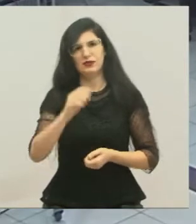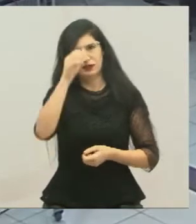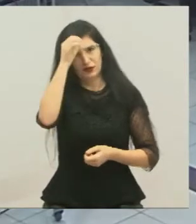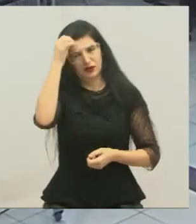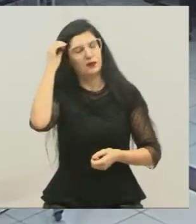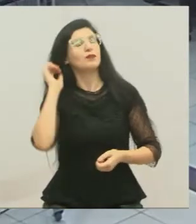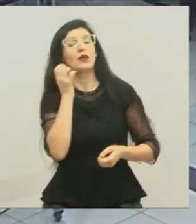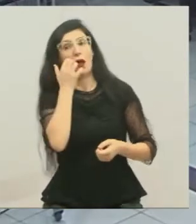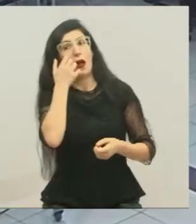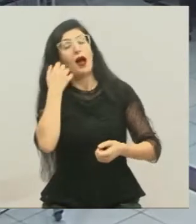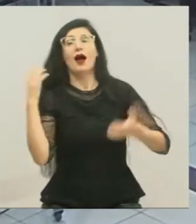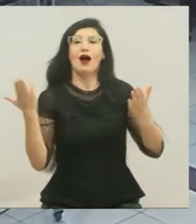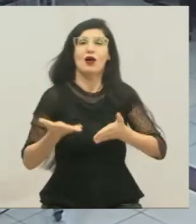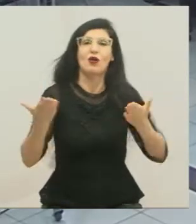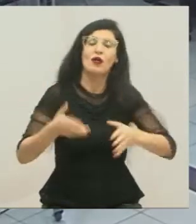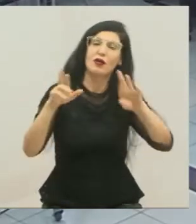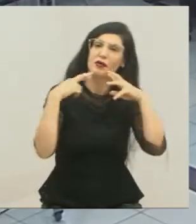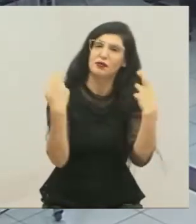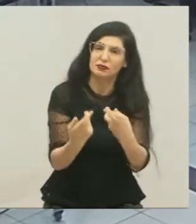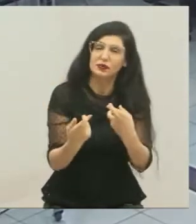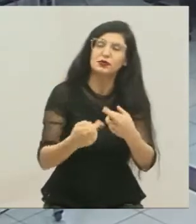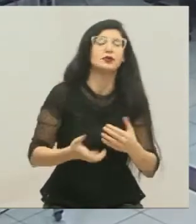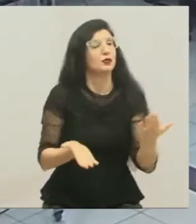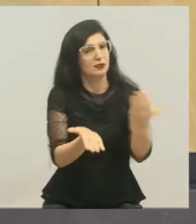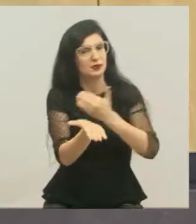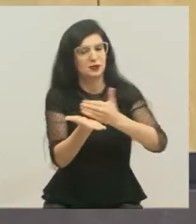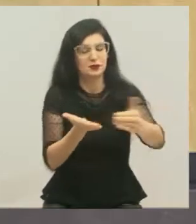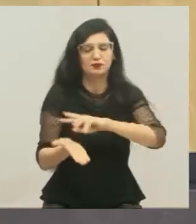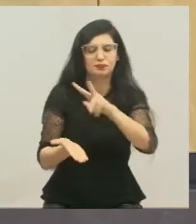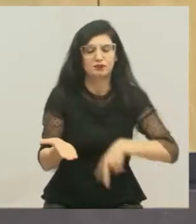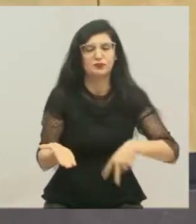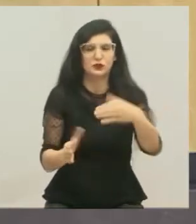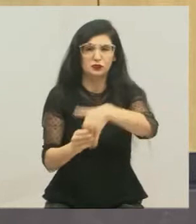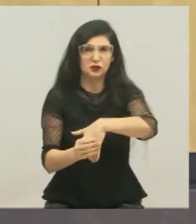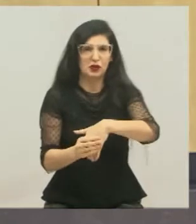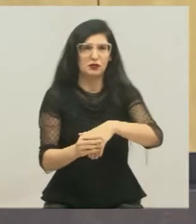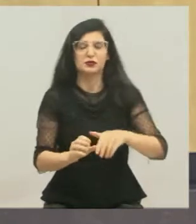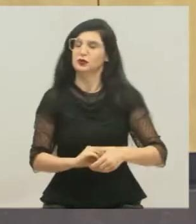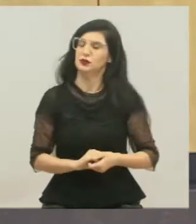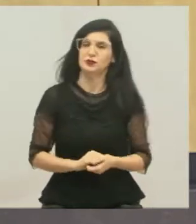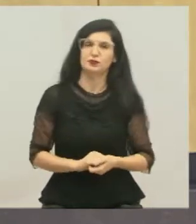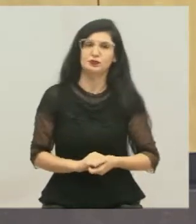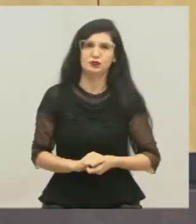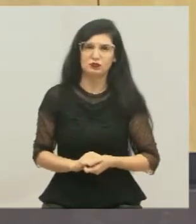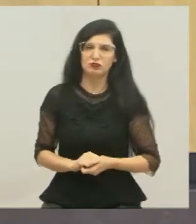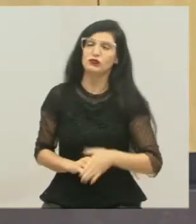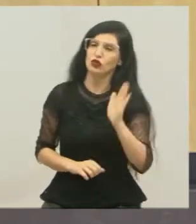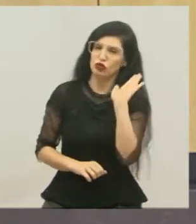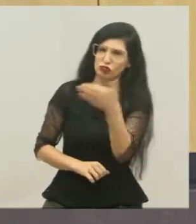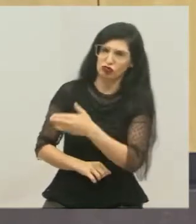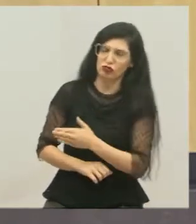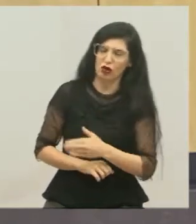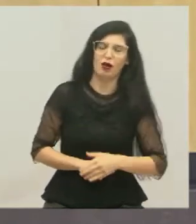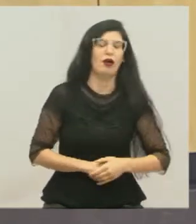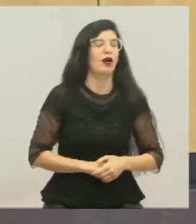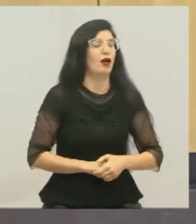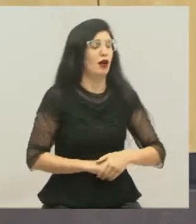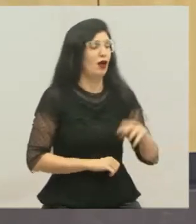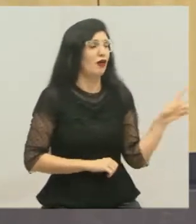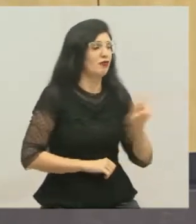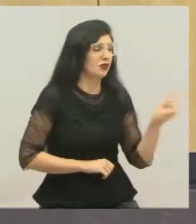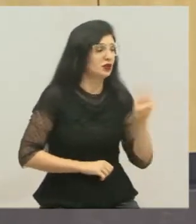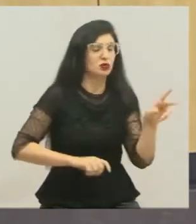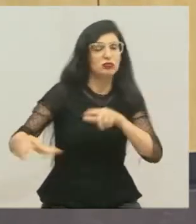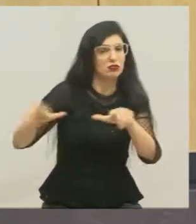Passaremos agora à fase da sessão ordinária, em que serão lidos e votados, conforme disciplinado, os expedientes dos